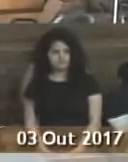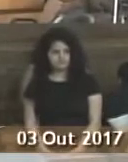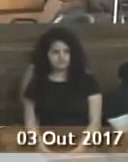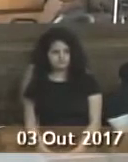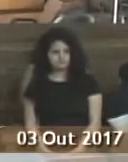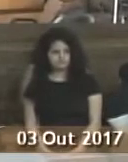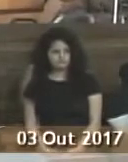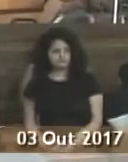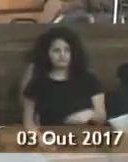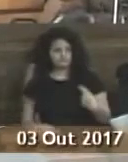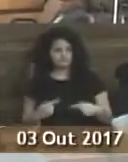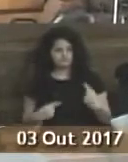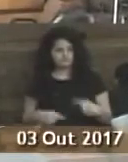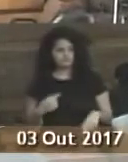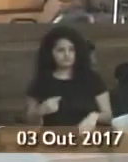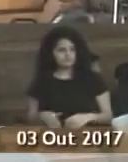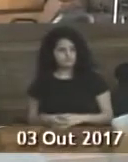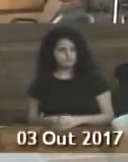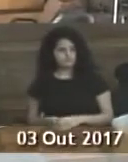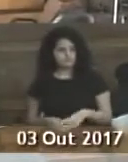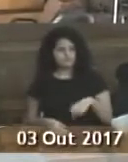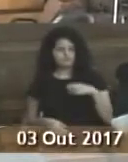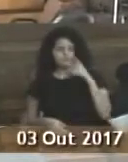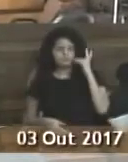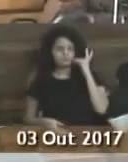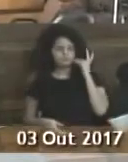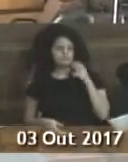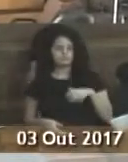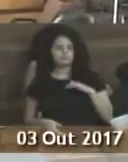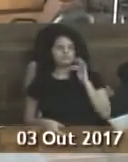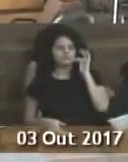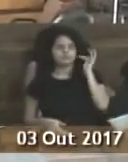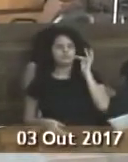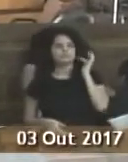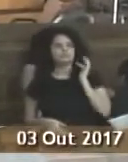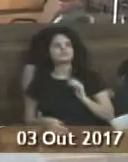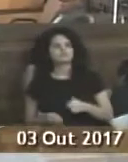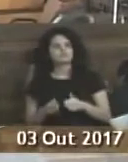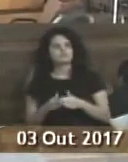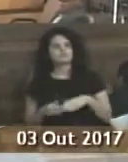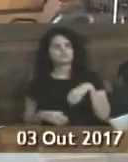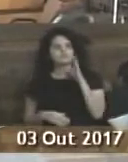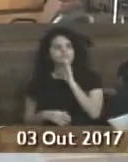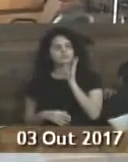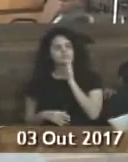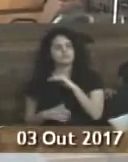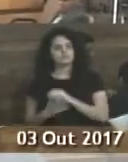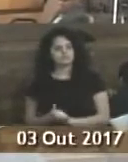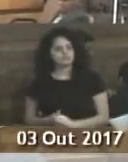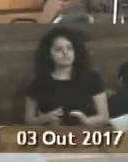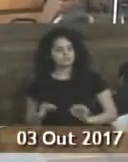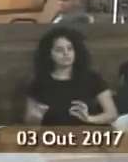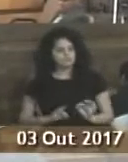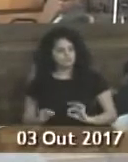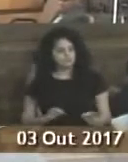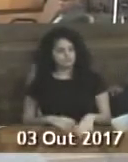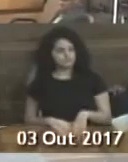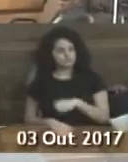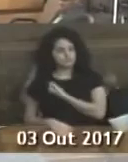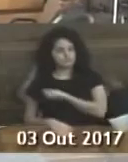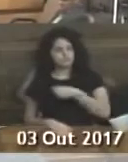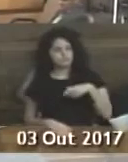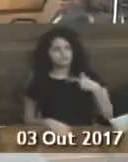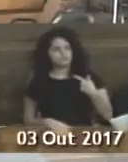Em discussão, requerimento verbal de autoria do vereador Flavinho, solicitou regime de urgência especial para os projetos de decreto legislativo número 27,